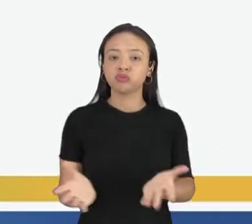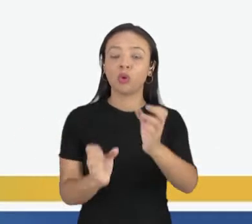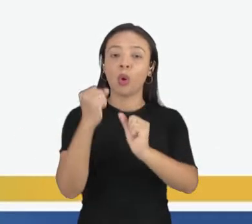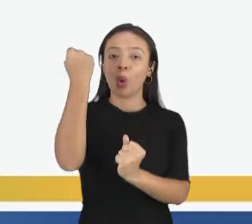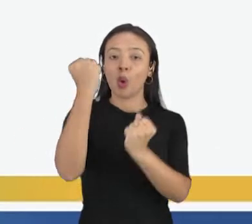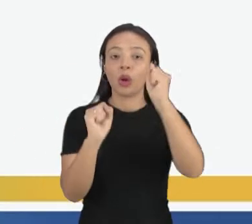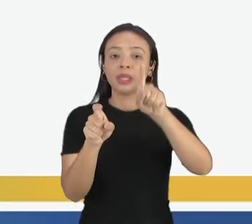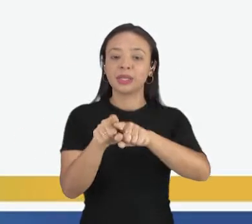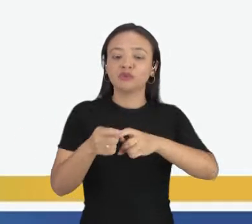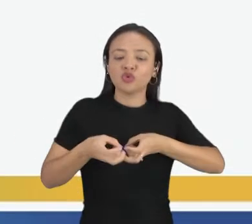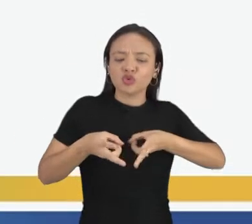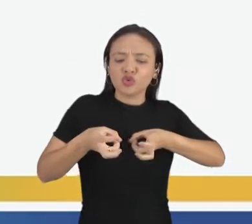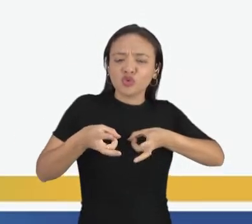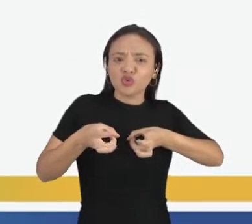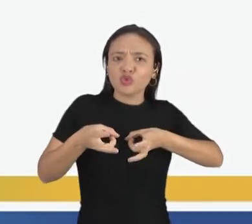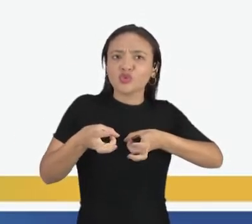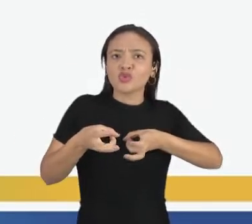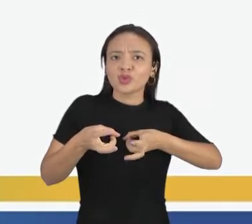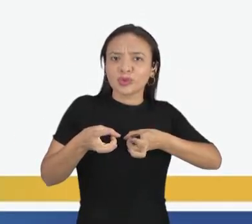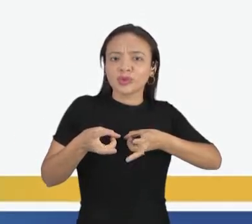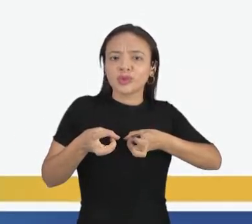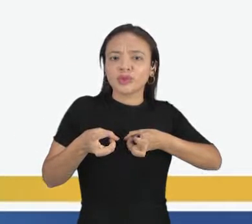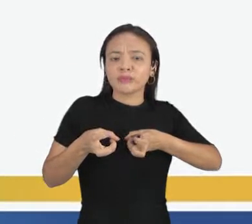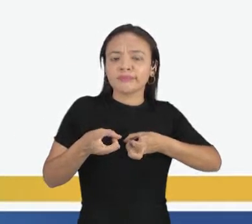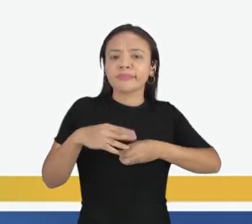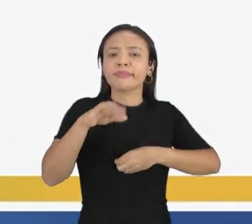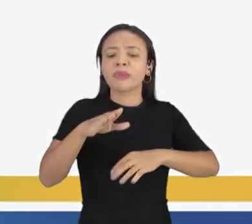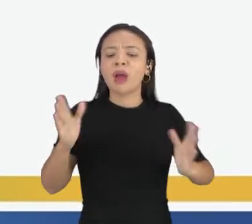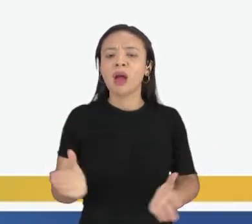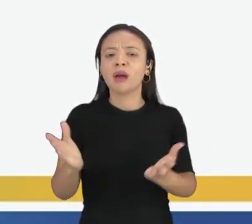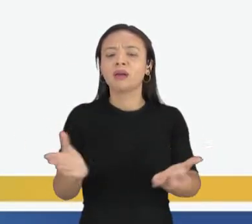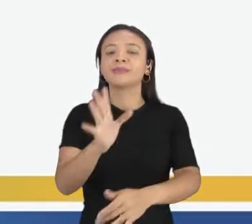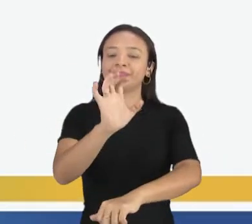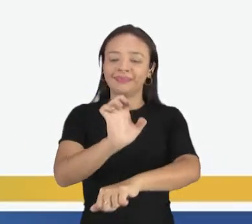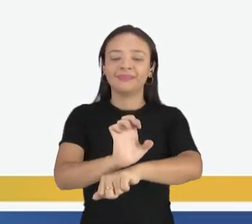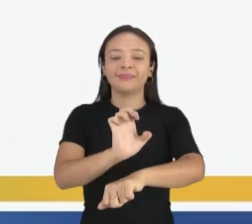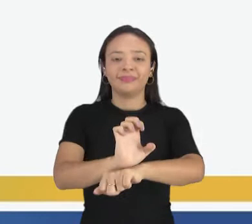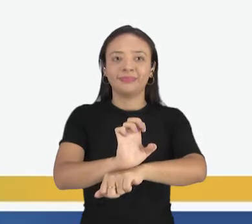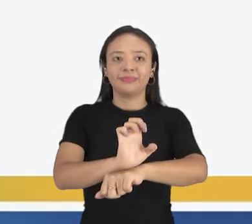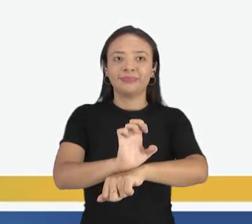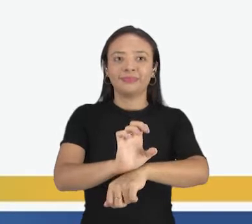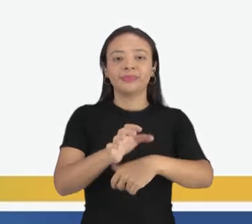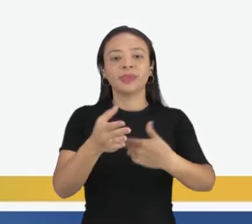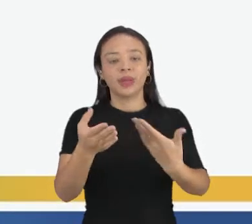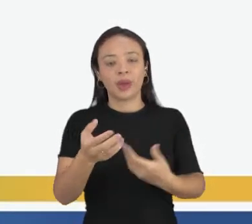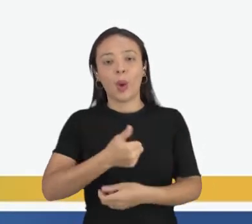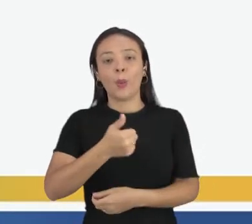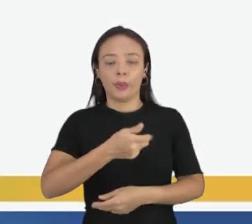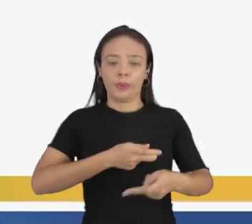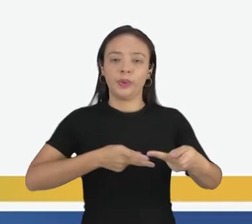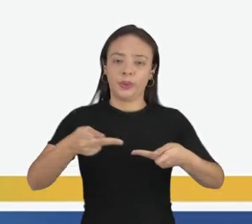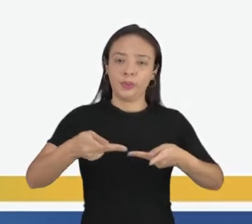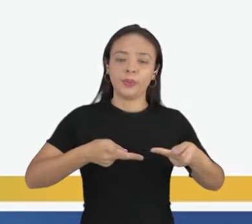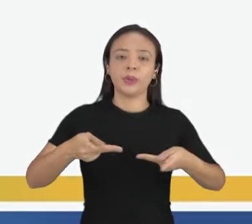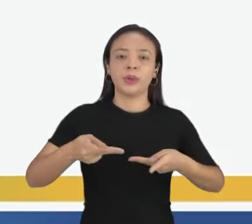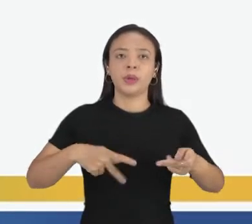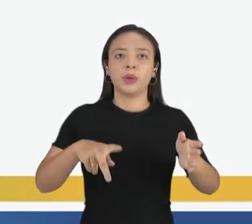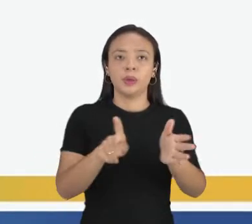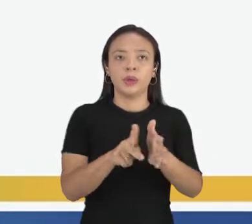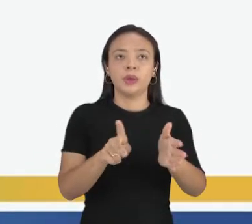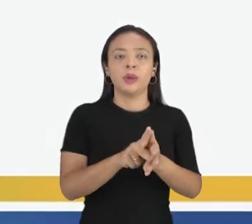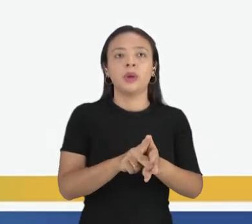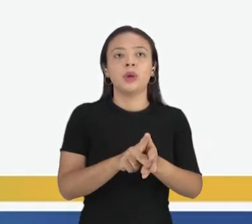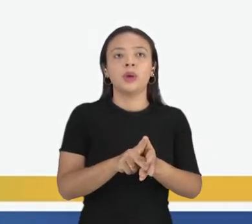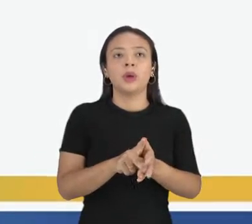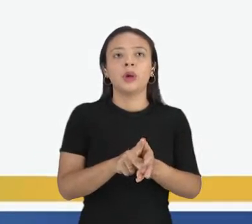ao consumo promovidos, então, pelo Estado. A gente vai ter, então, esse primeiro plano, né, no governo de Médici,